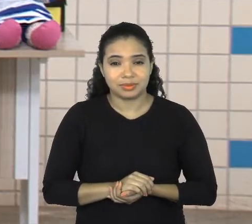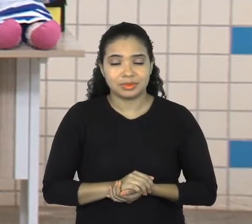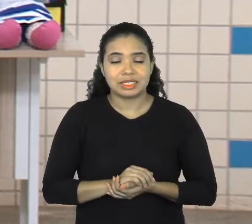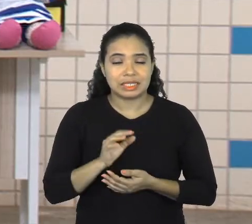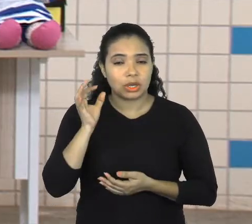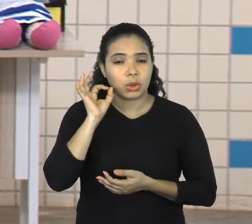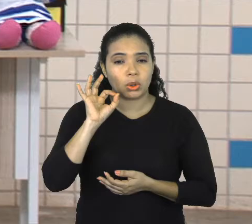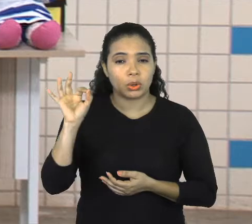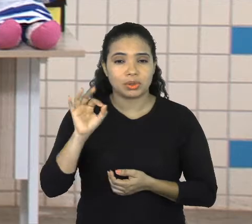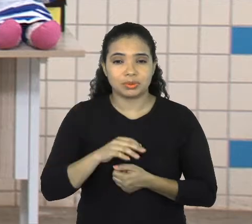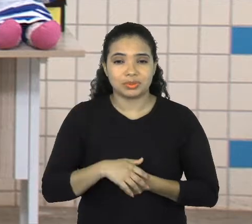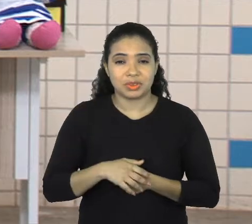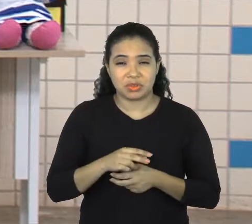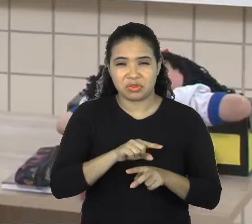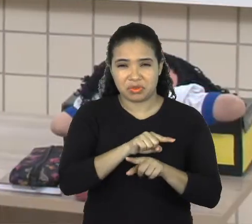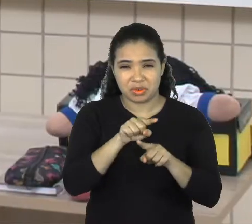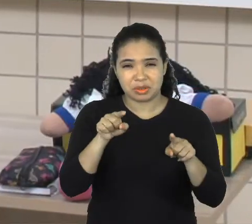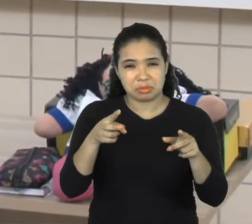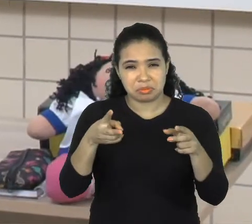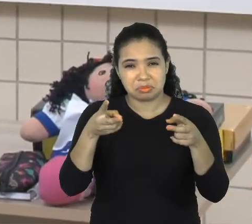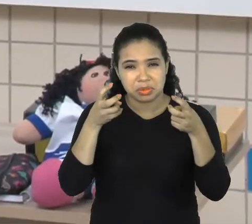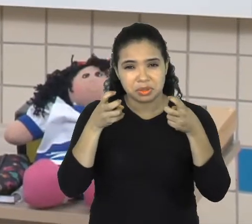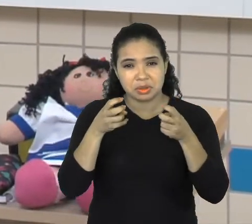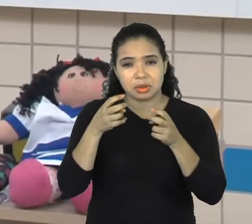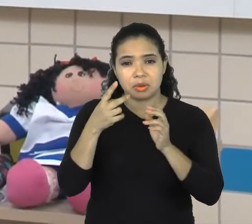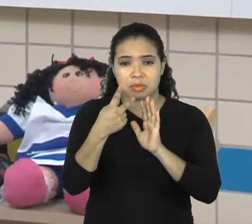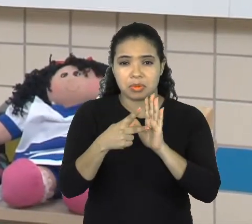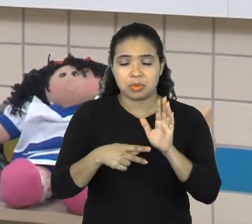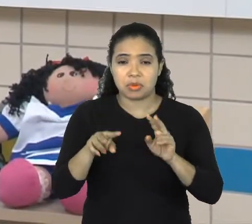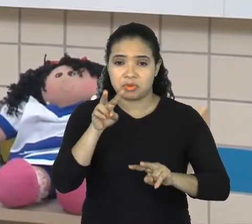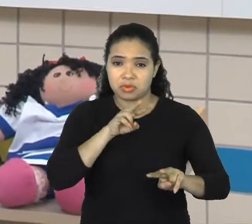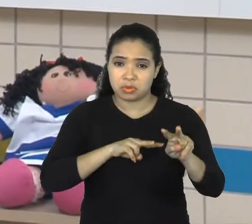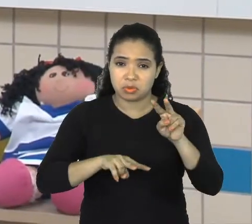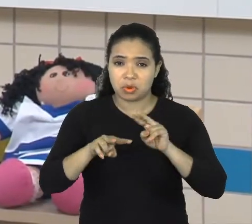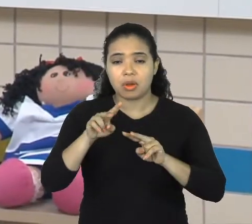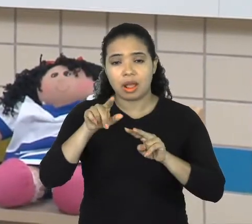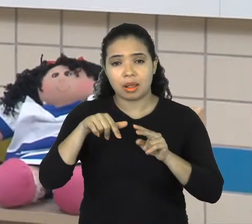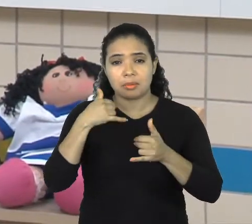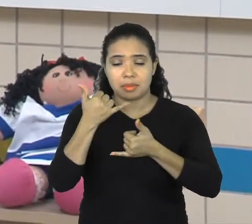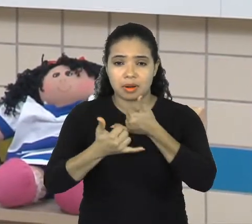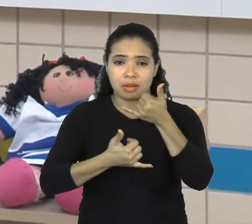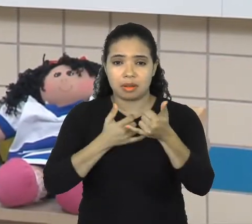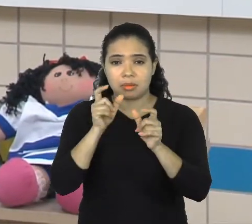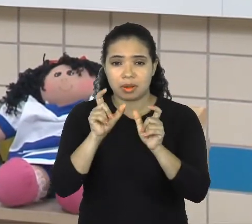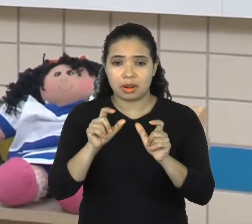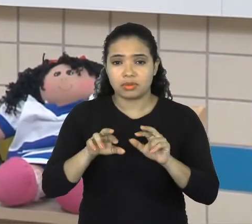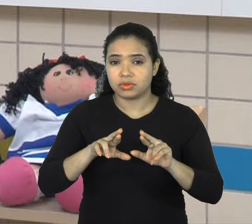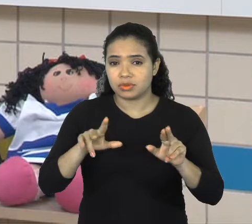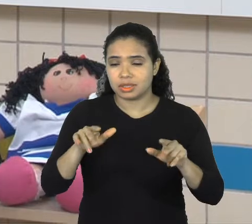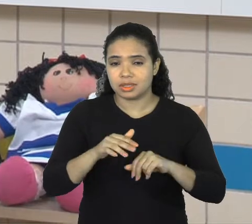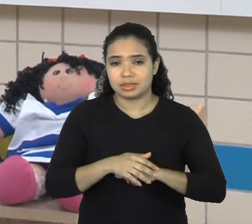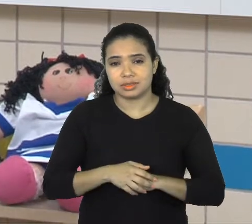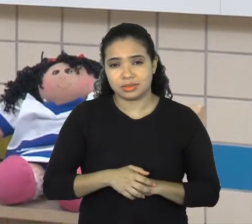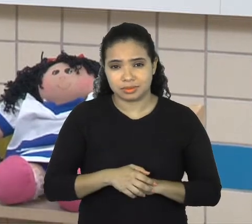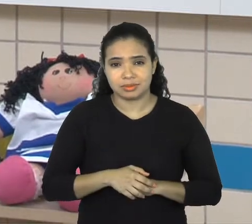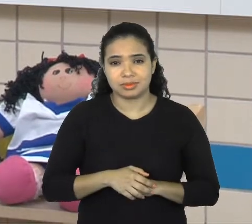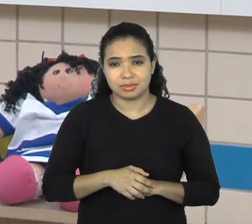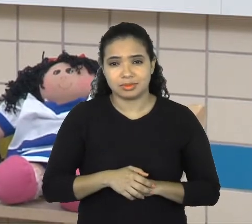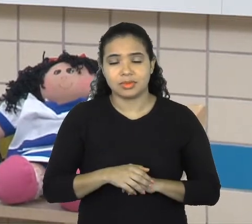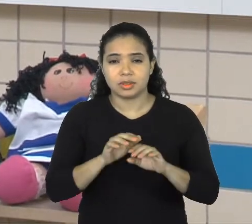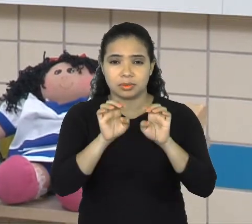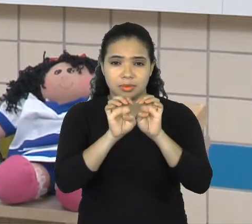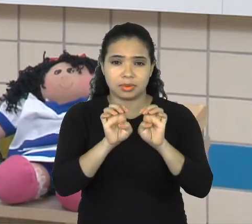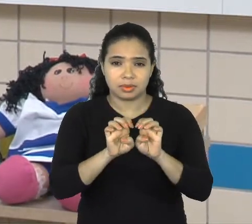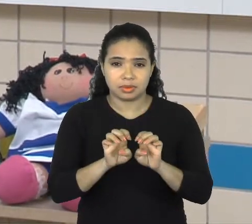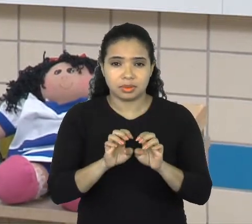Ótimo. Então, perceberam, crianças? O poema visual é isso, é brincar com as palavras de forma diferente, trazendo uma